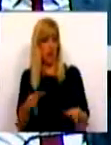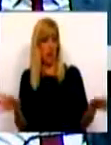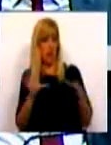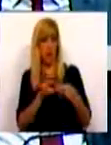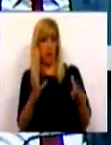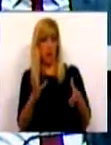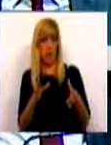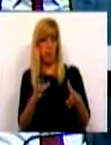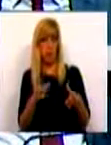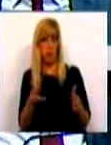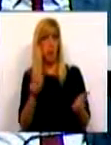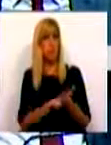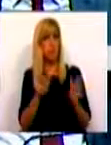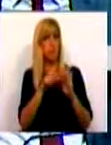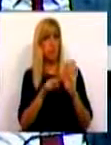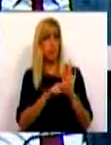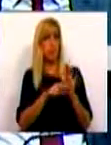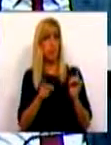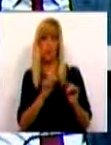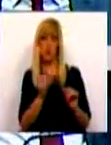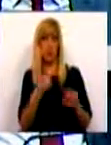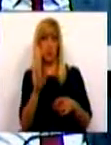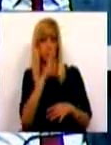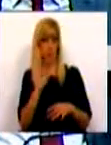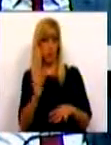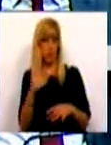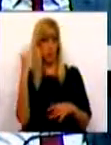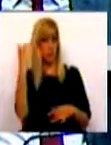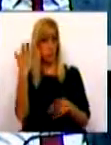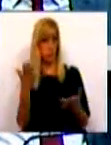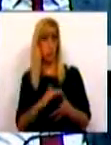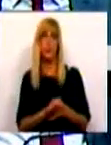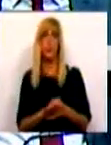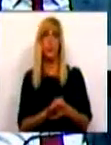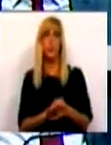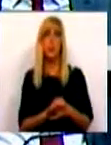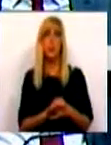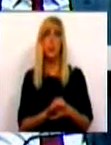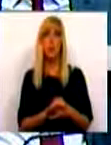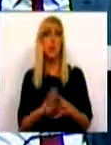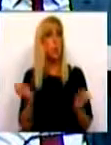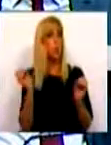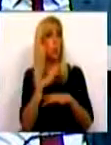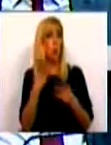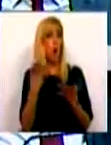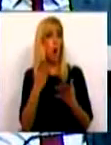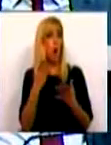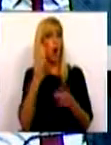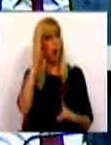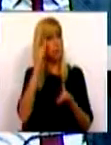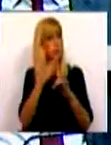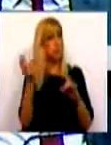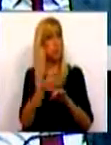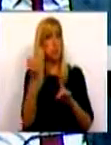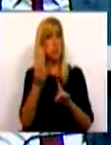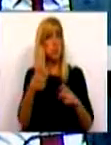à aprovação de medidas que não são executáveis no futuro. E não há nenhuma meta com